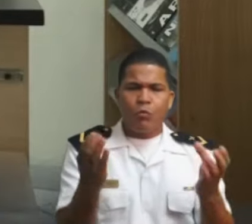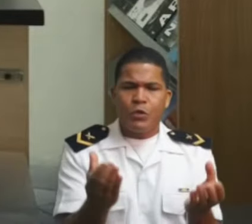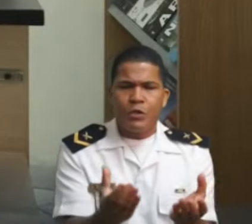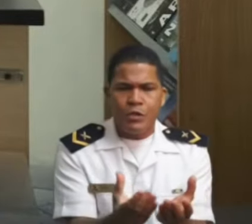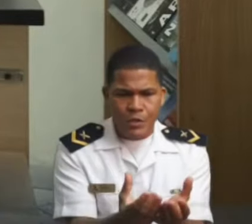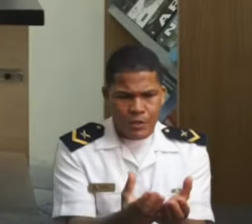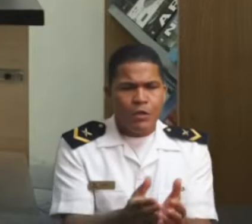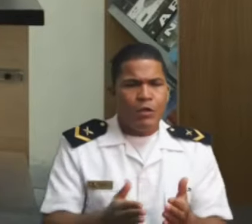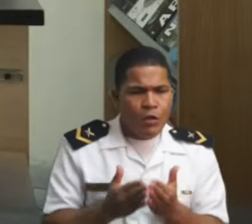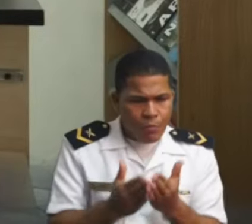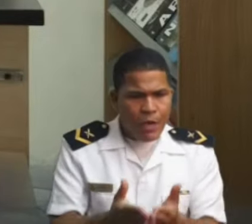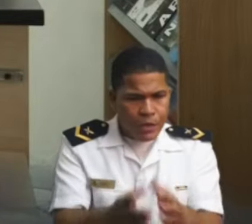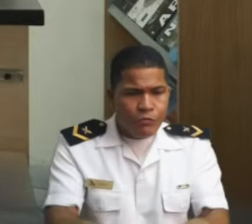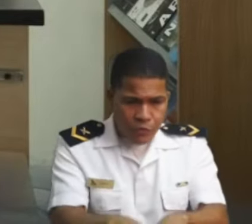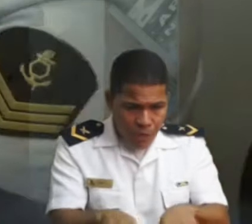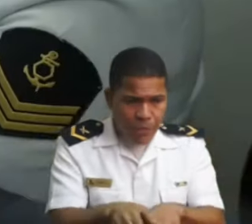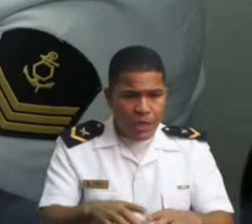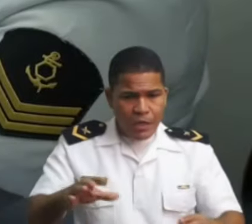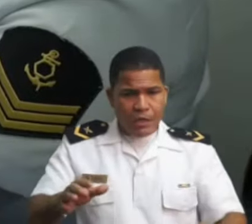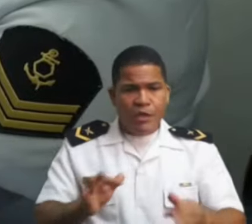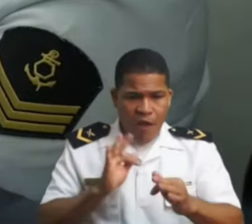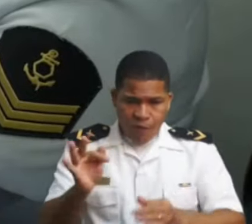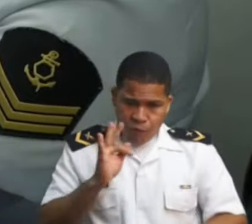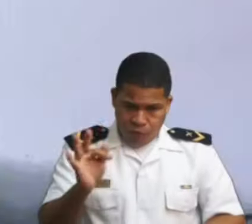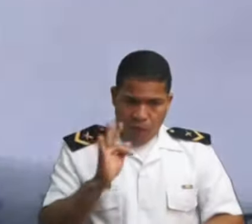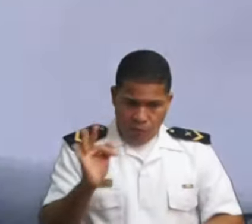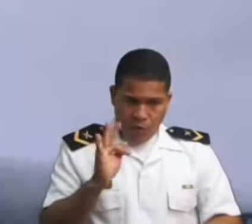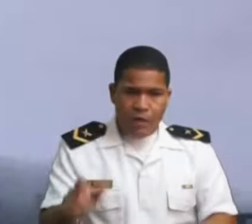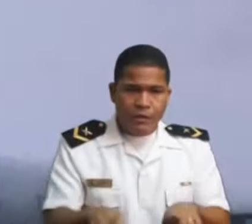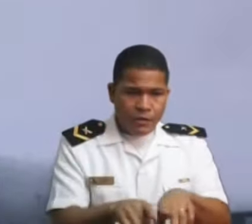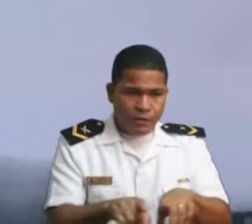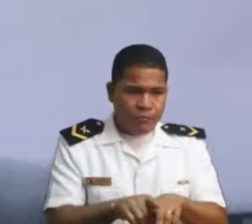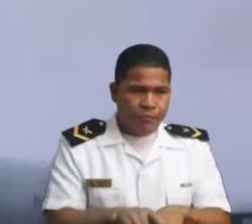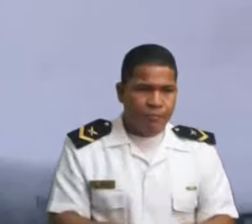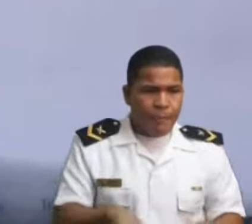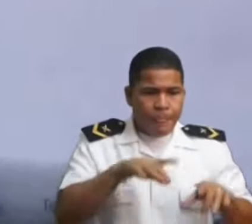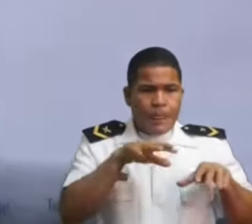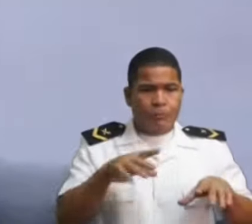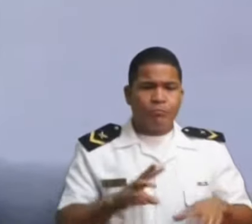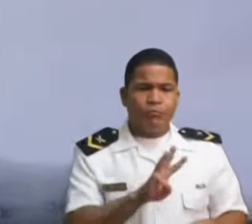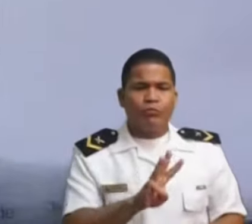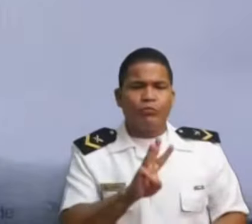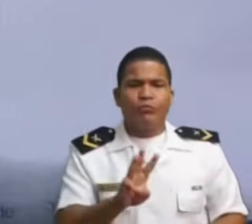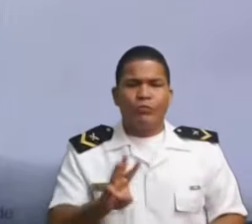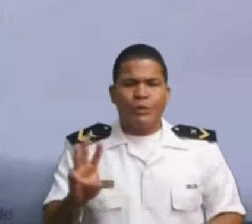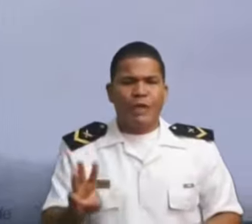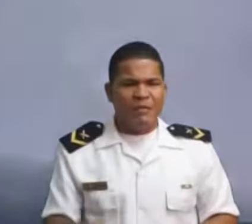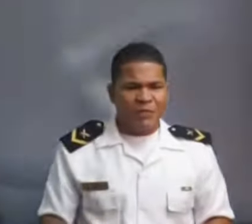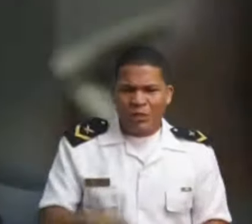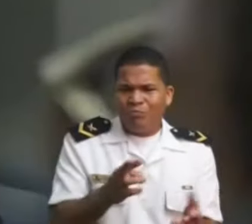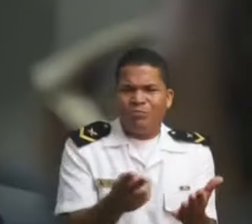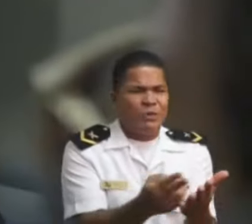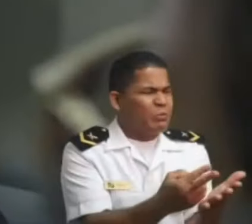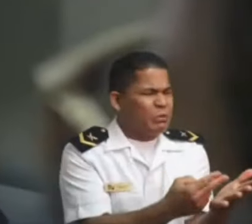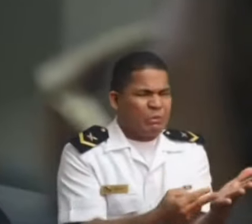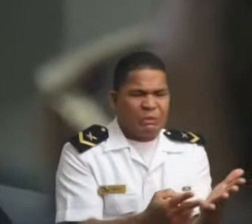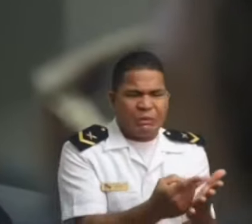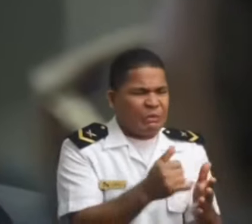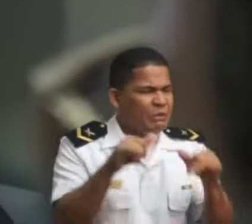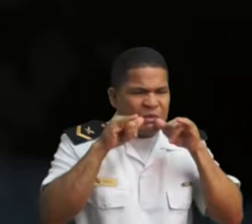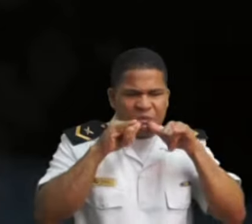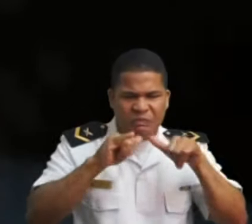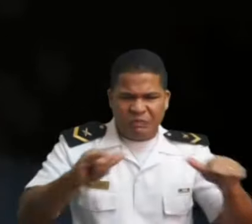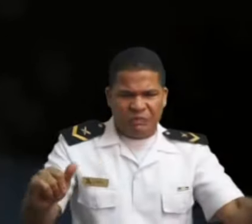e ao público acadêmico em geral. Na página da internet do TM, pode-se ter acesso a diversas informações, tais como